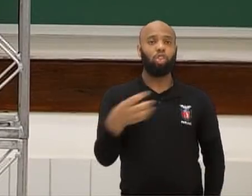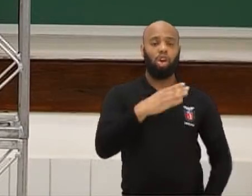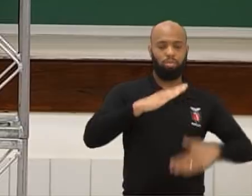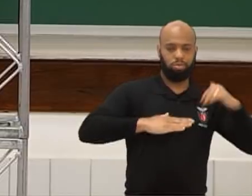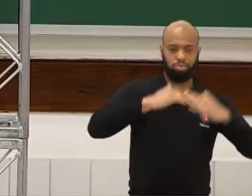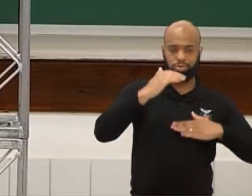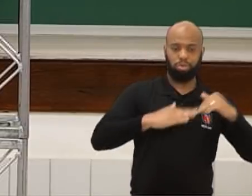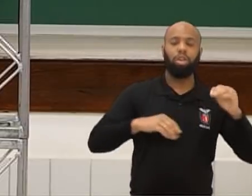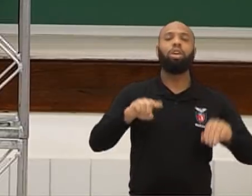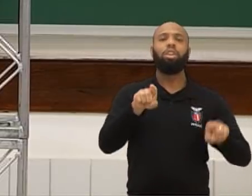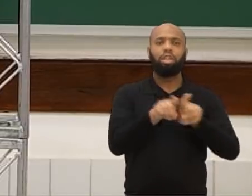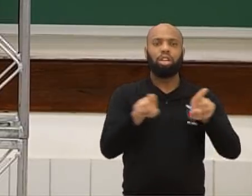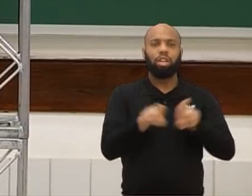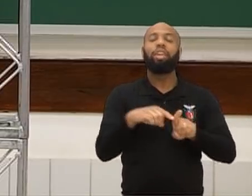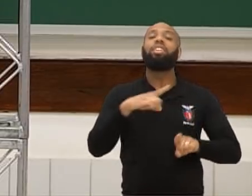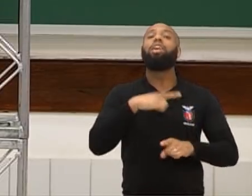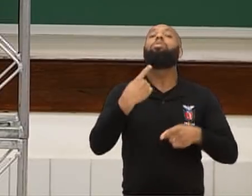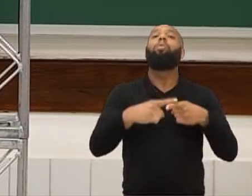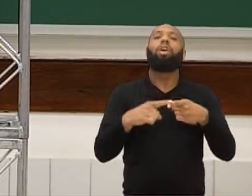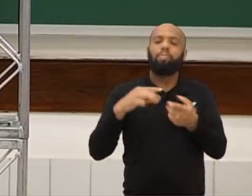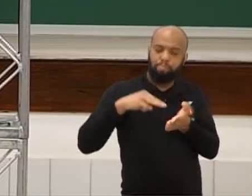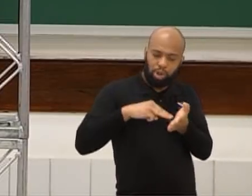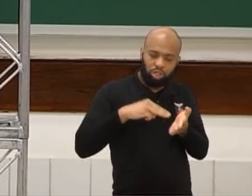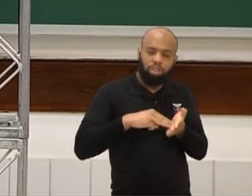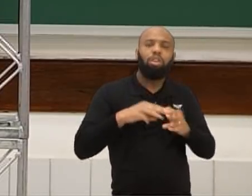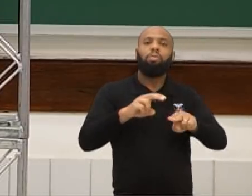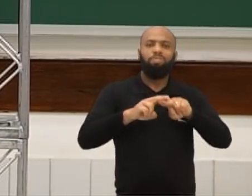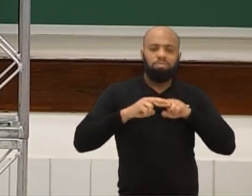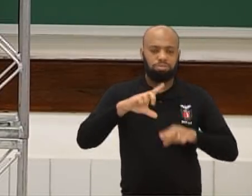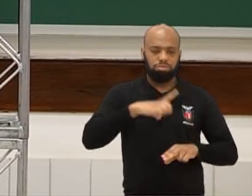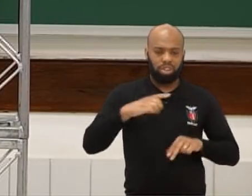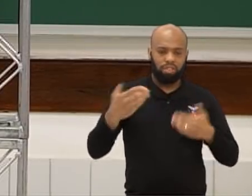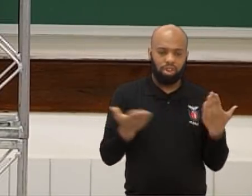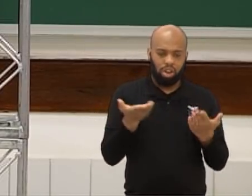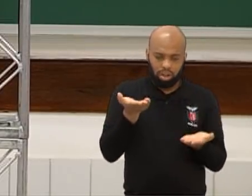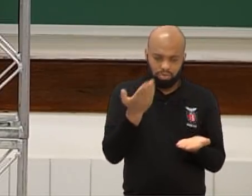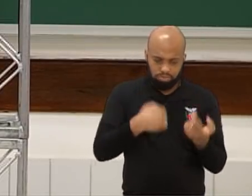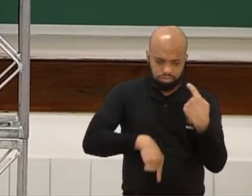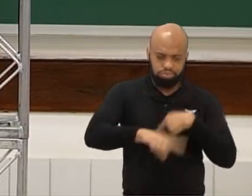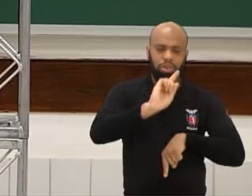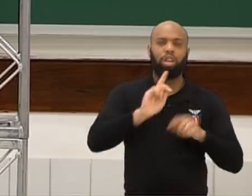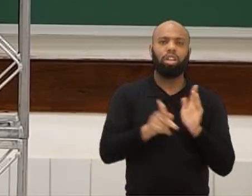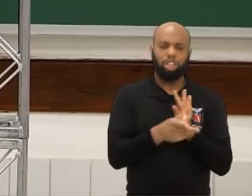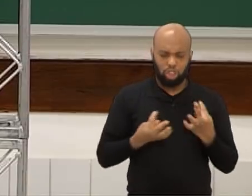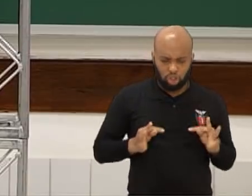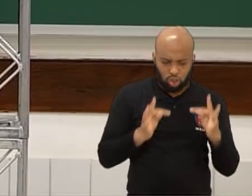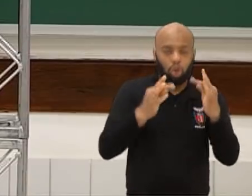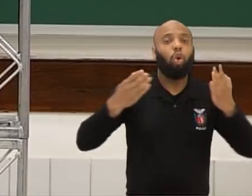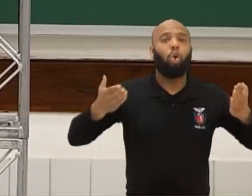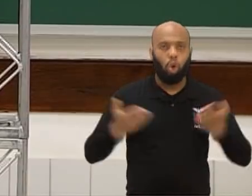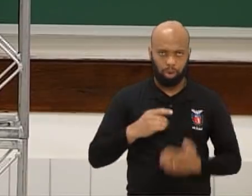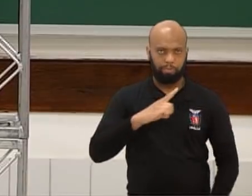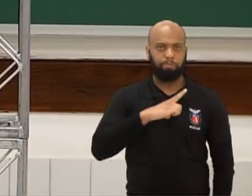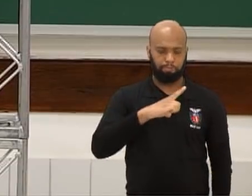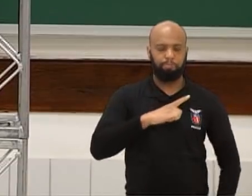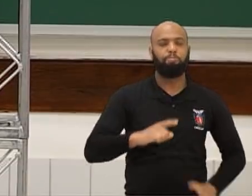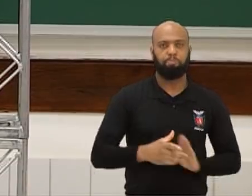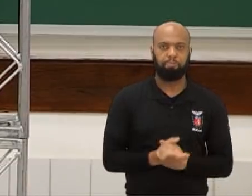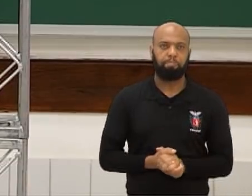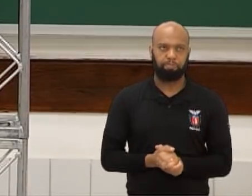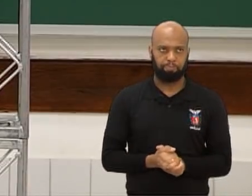profissão, que foi permitida justamente devido aos avanços tecnológicos que nós conhecemos hoje.